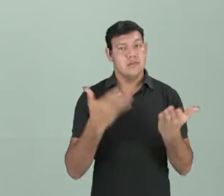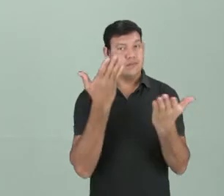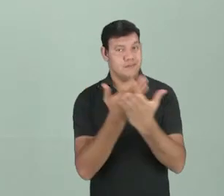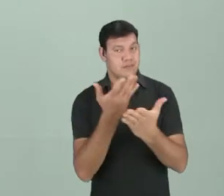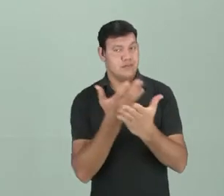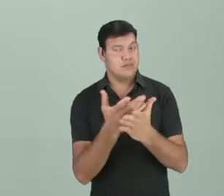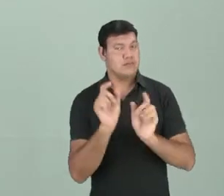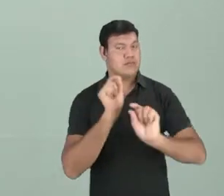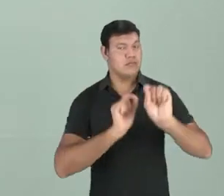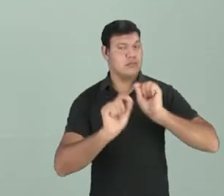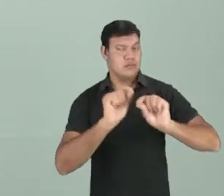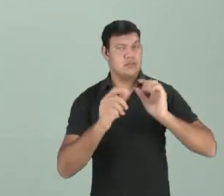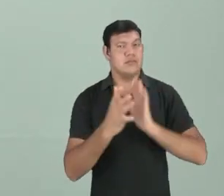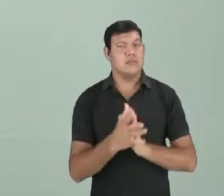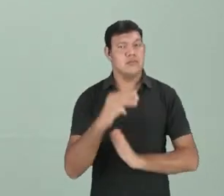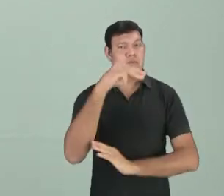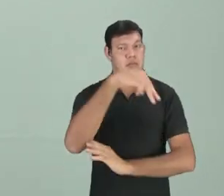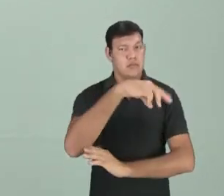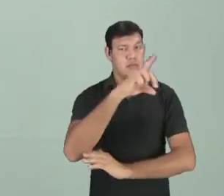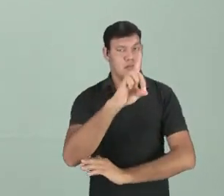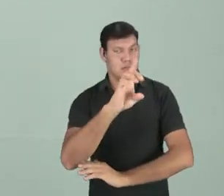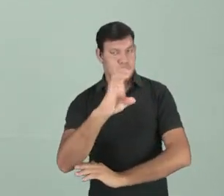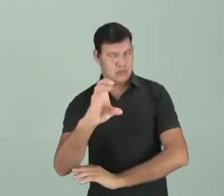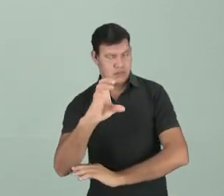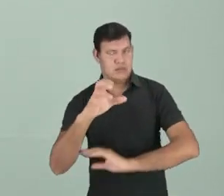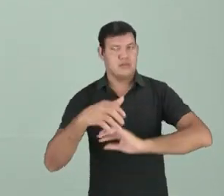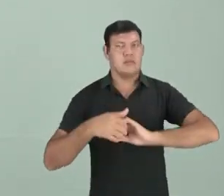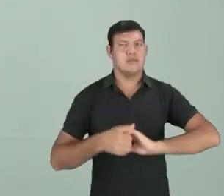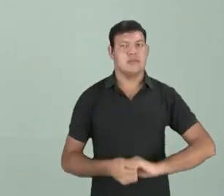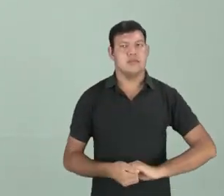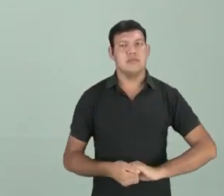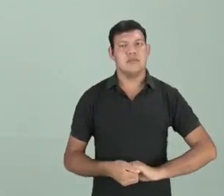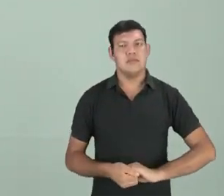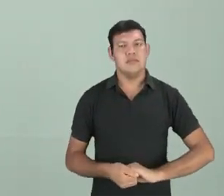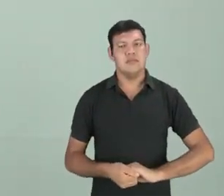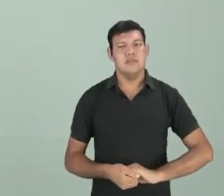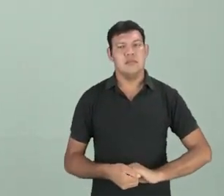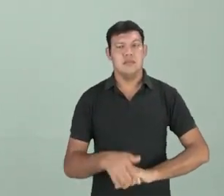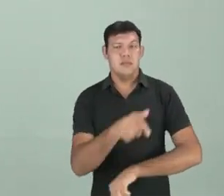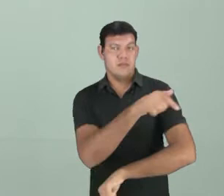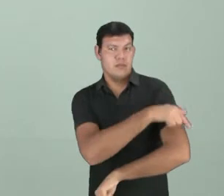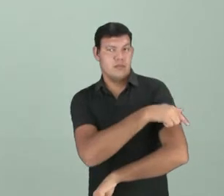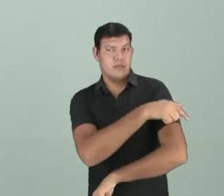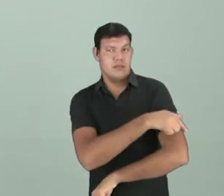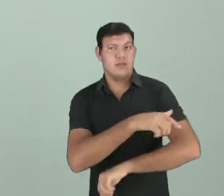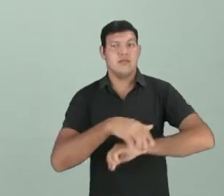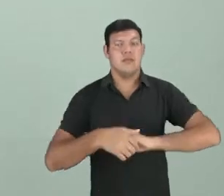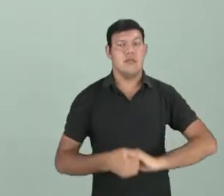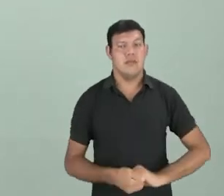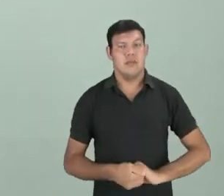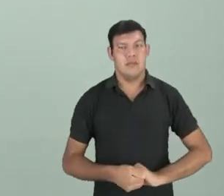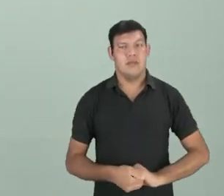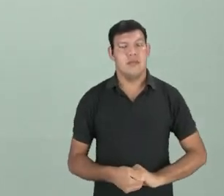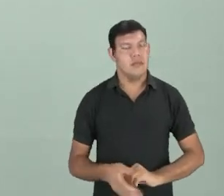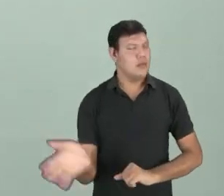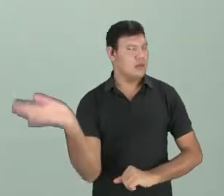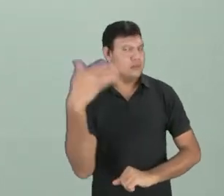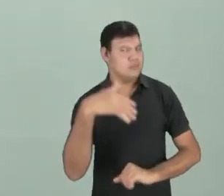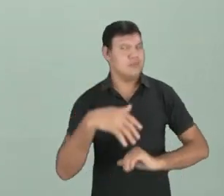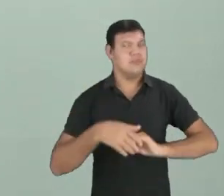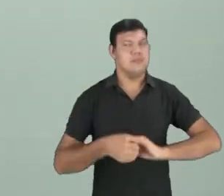de máximo divisor comum, o MDC, do 7º ano do ensino fundamental. Vamos